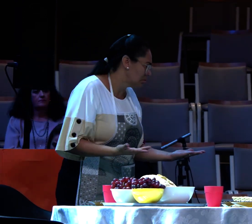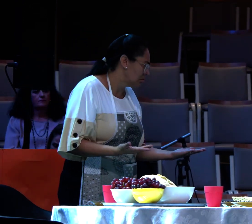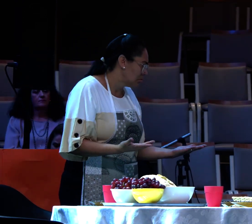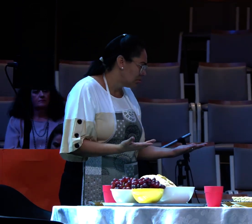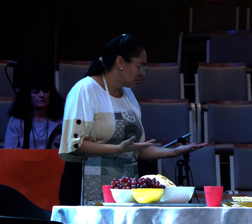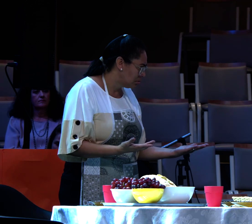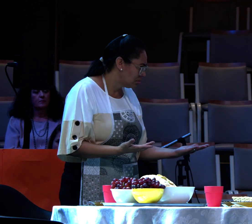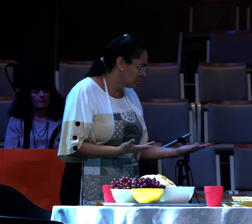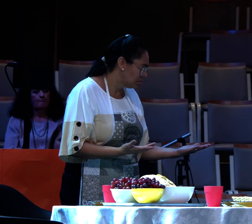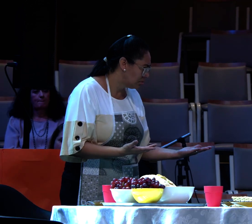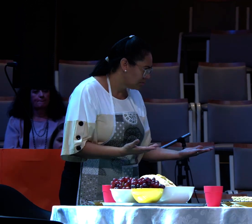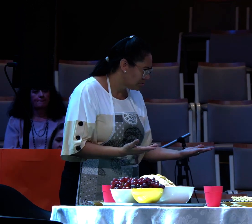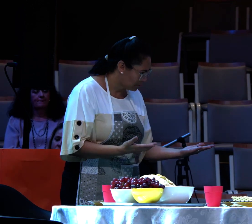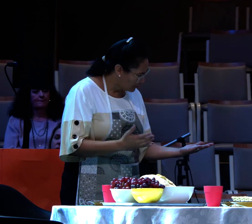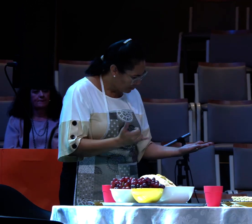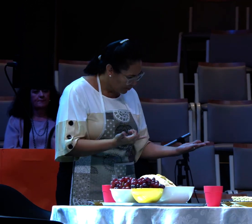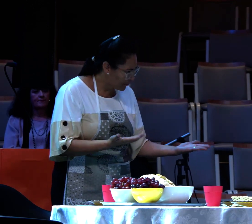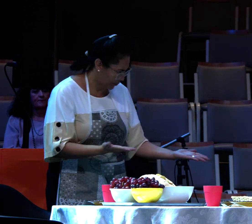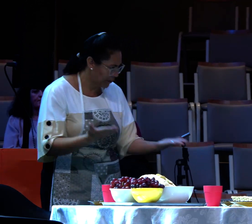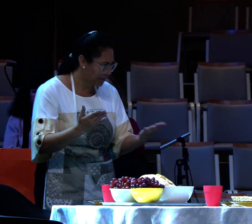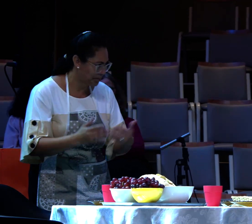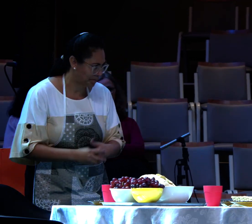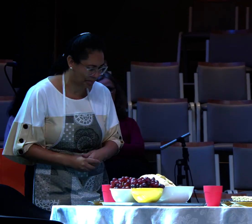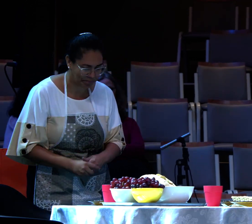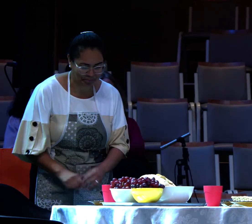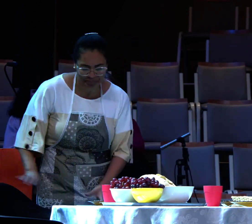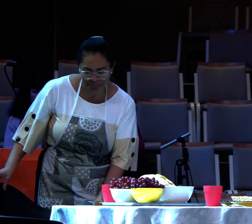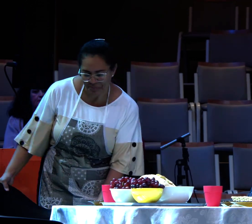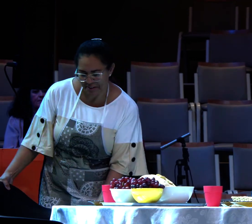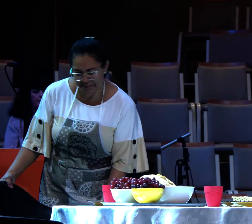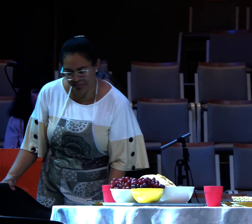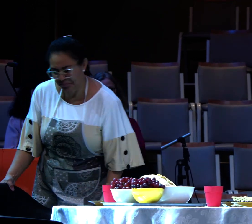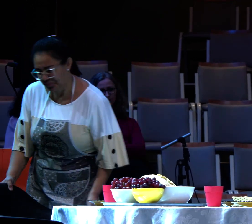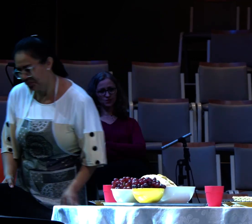É, você tá certa, mãe. Você tá certa.